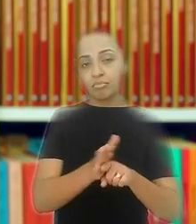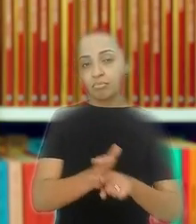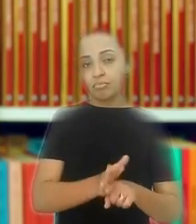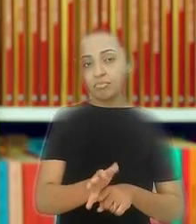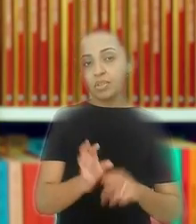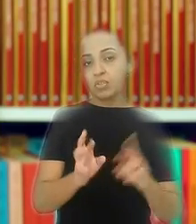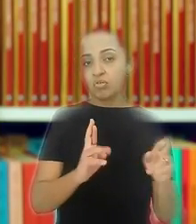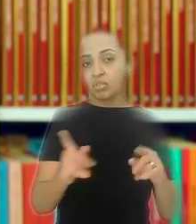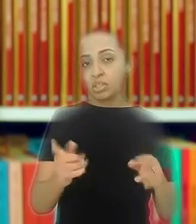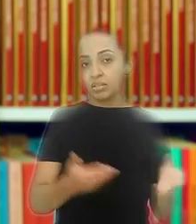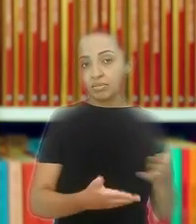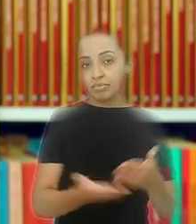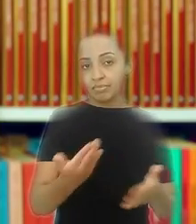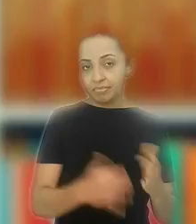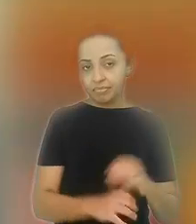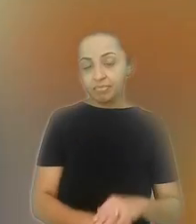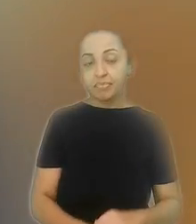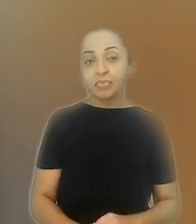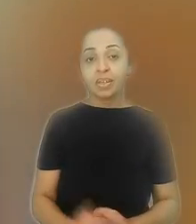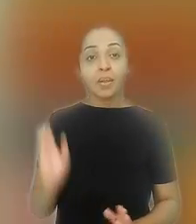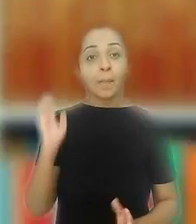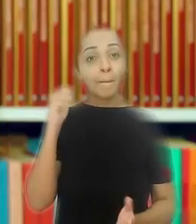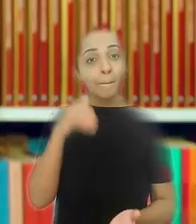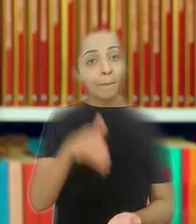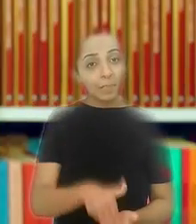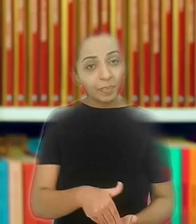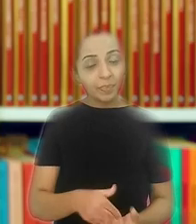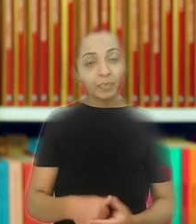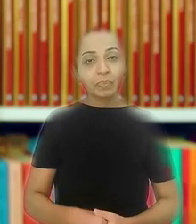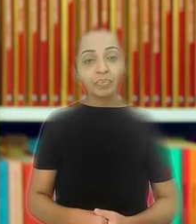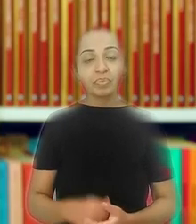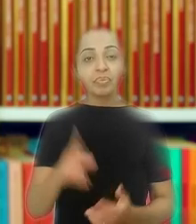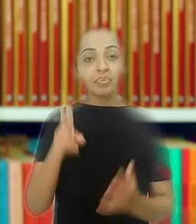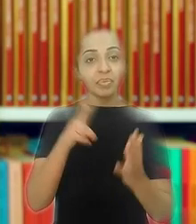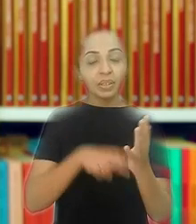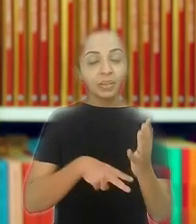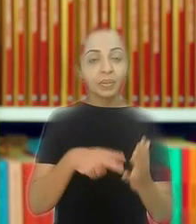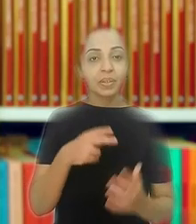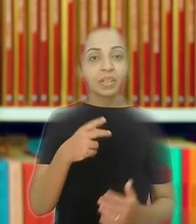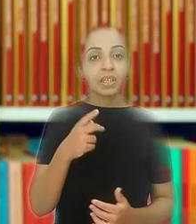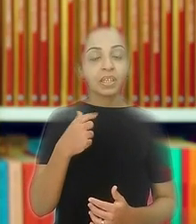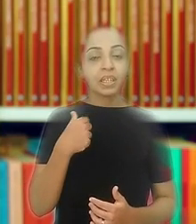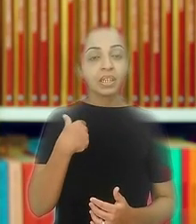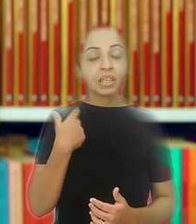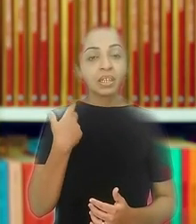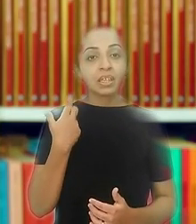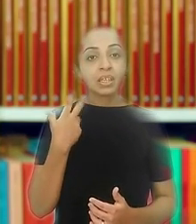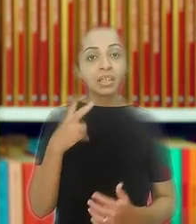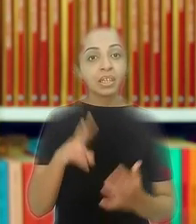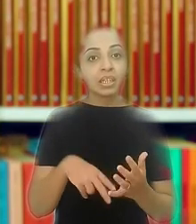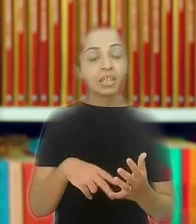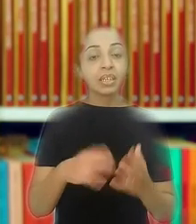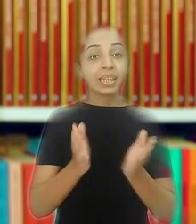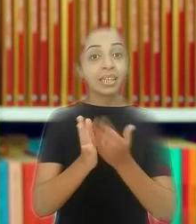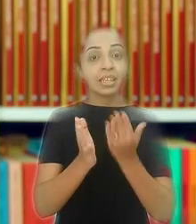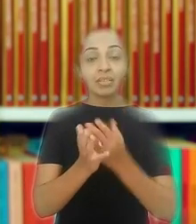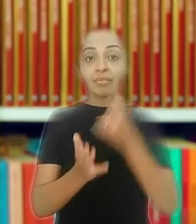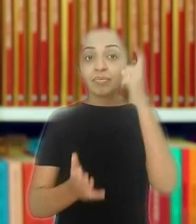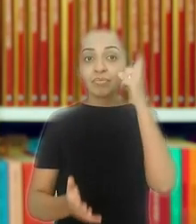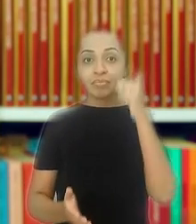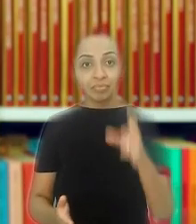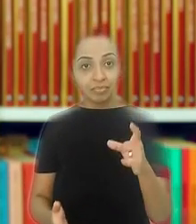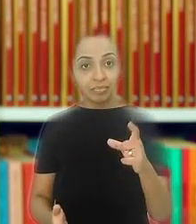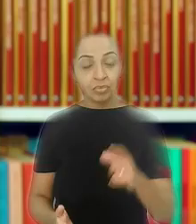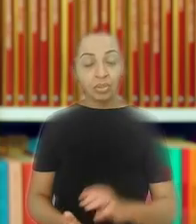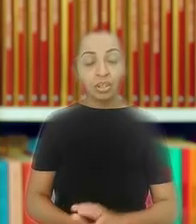analisar as diferenças e as relações entre elas e por fim eu li esse aqui que assim que livro interessante